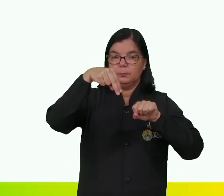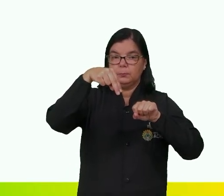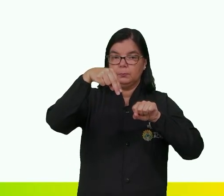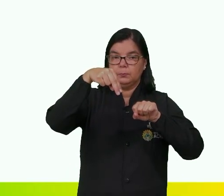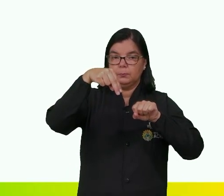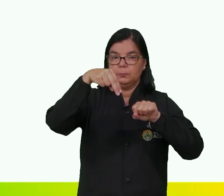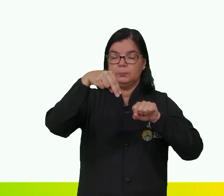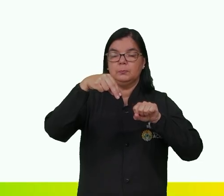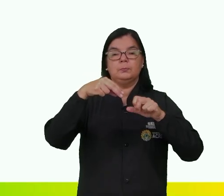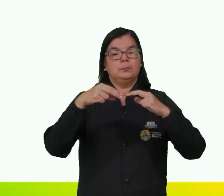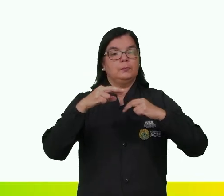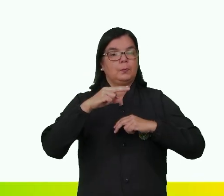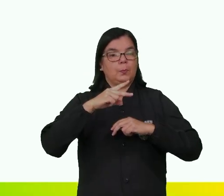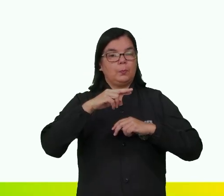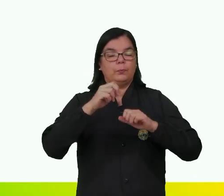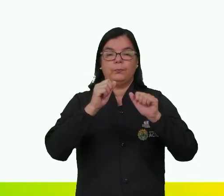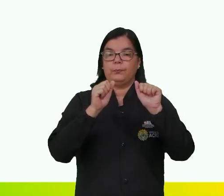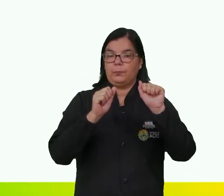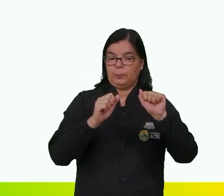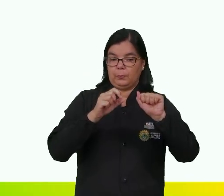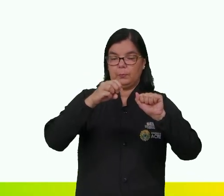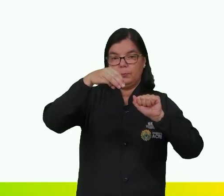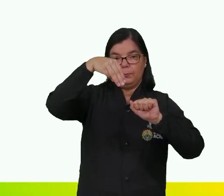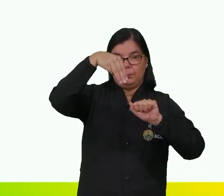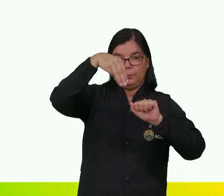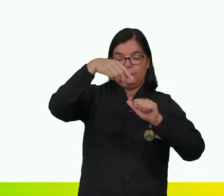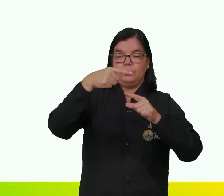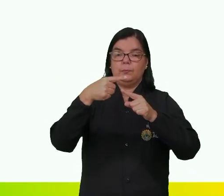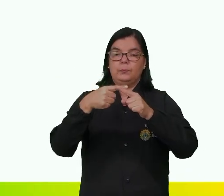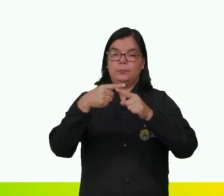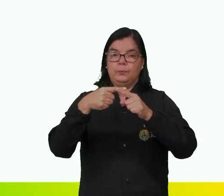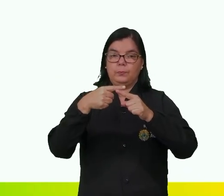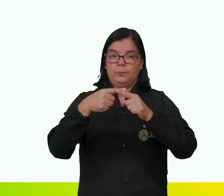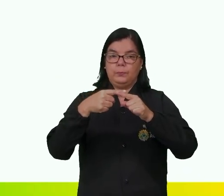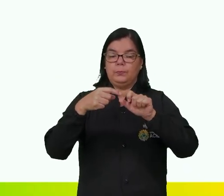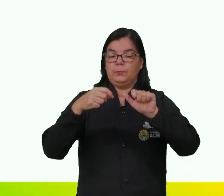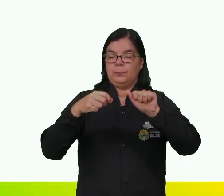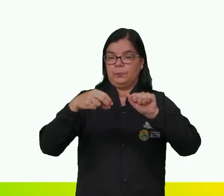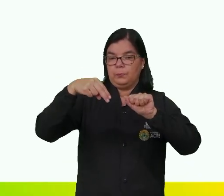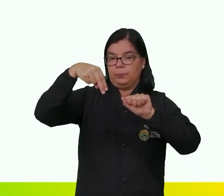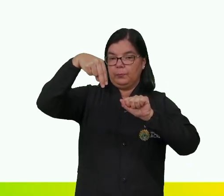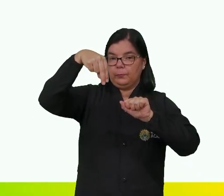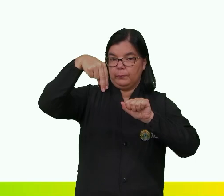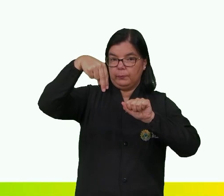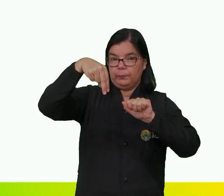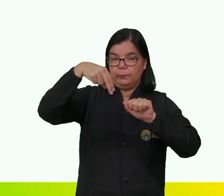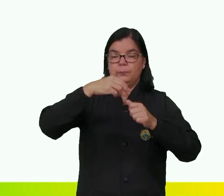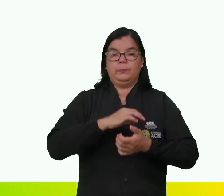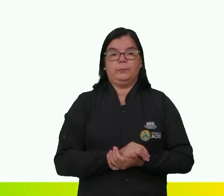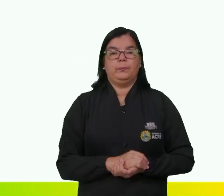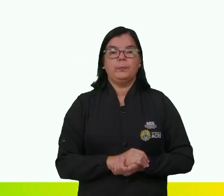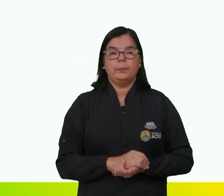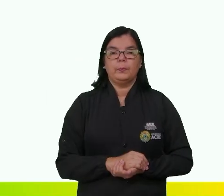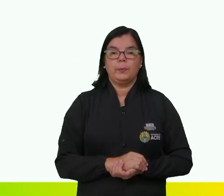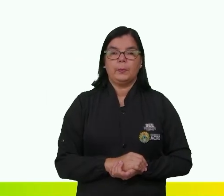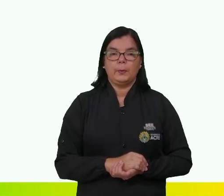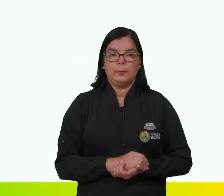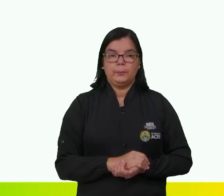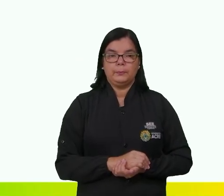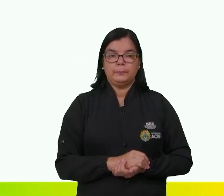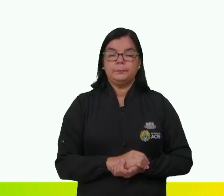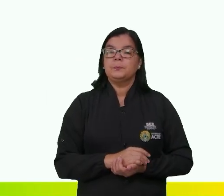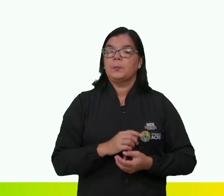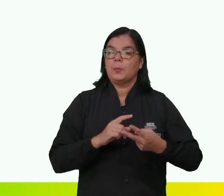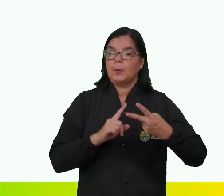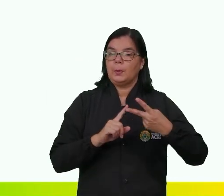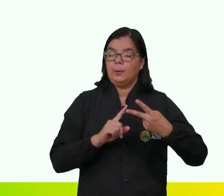produto de A elevado a M vezes A elevado a N. Fica assim. Quando